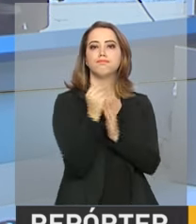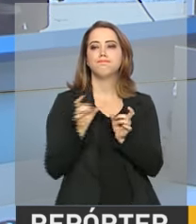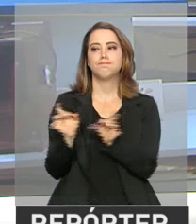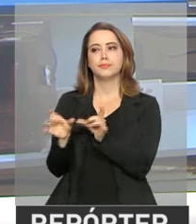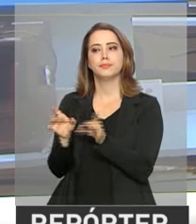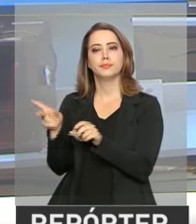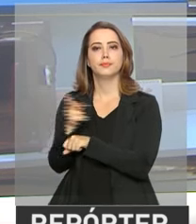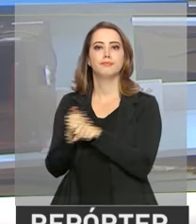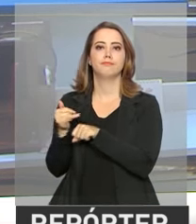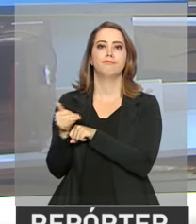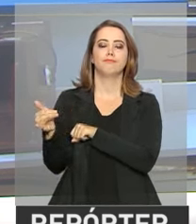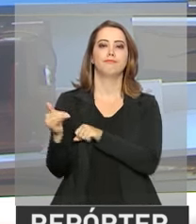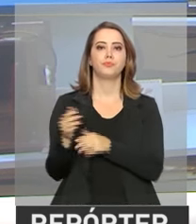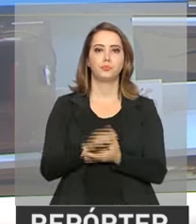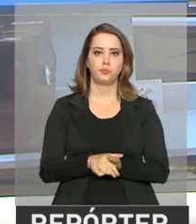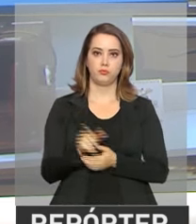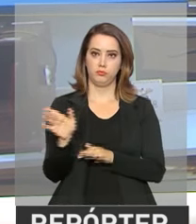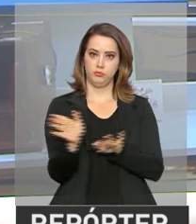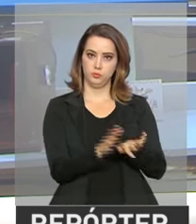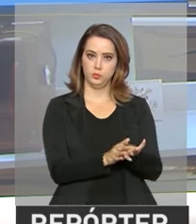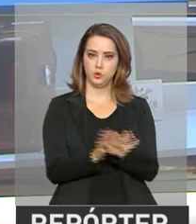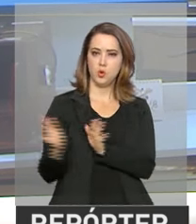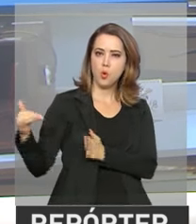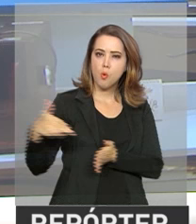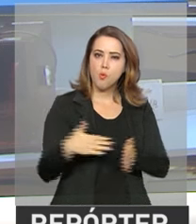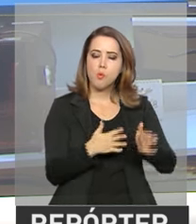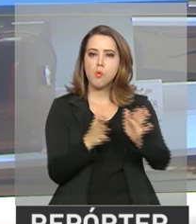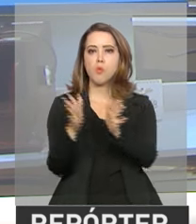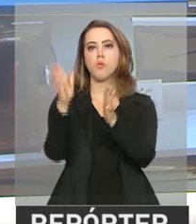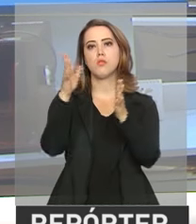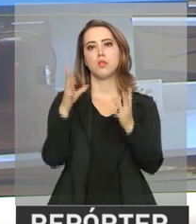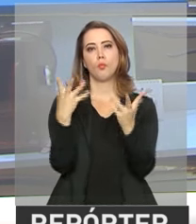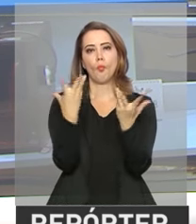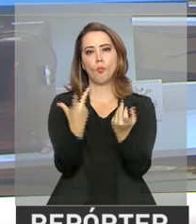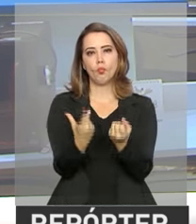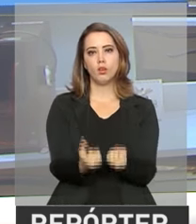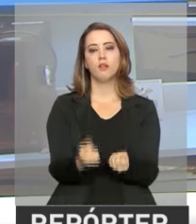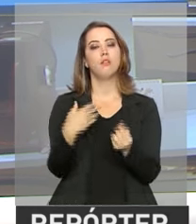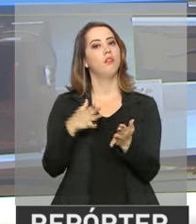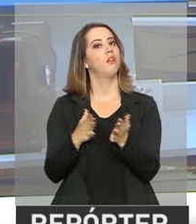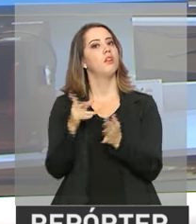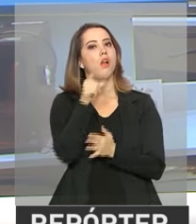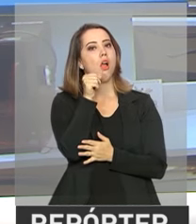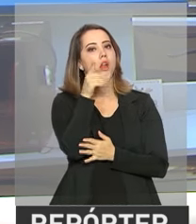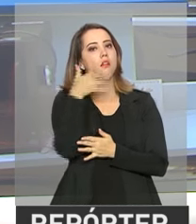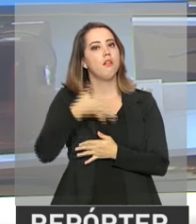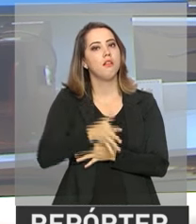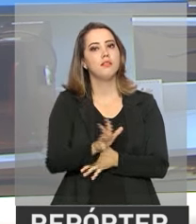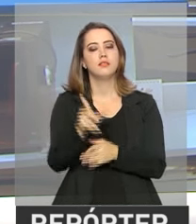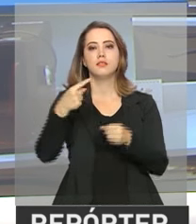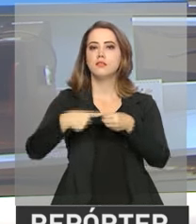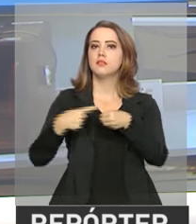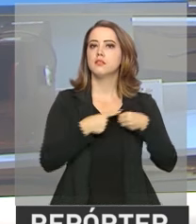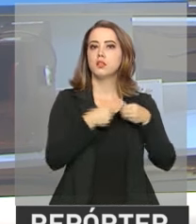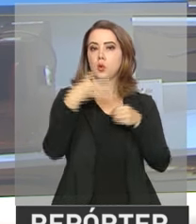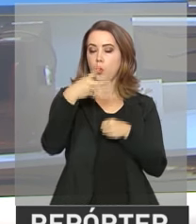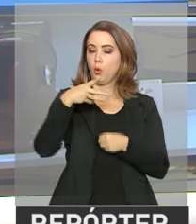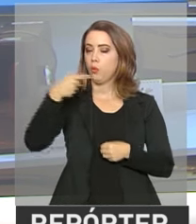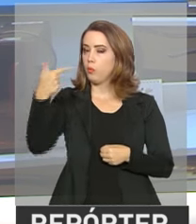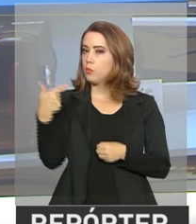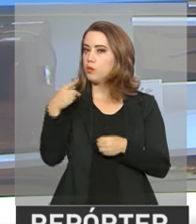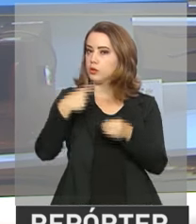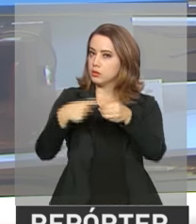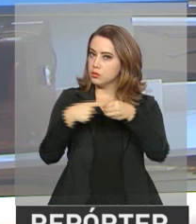US$ 25 bilhões. O Canal do Sertão vai levar água a 42 municípios do Nordeste. A obra de